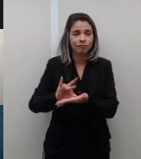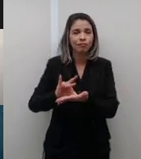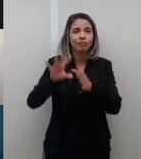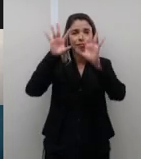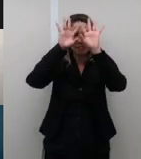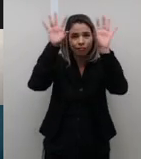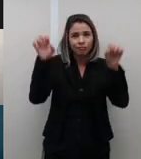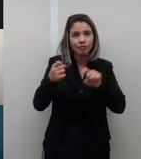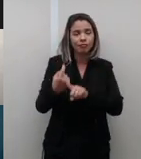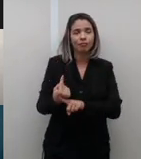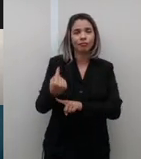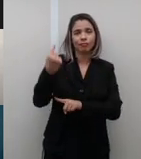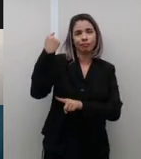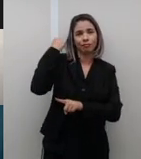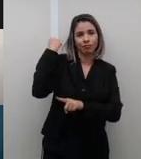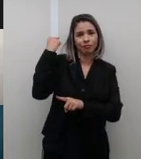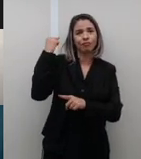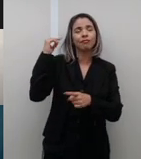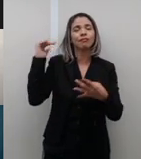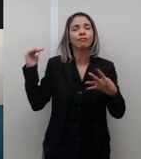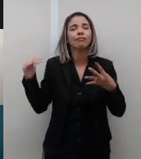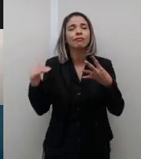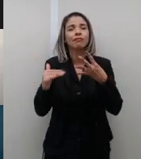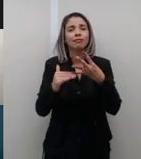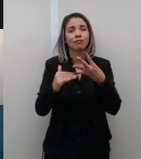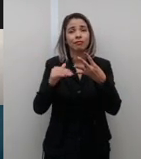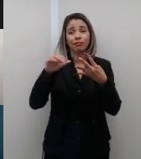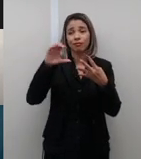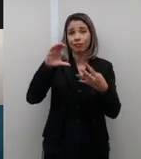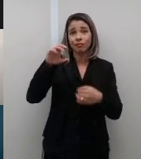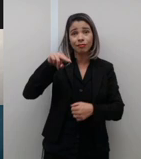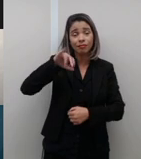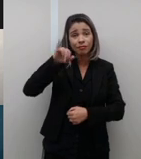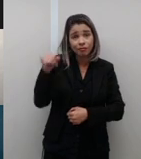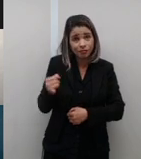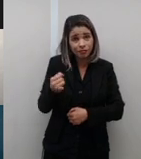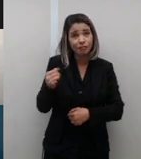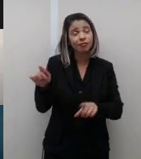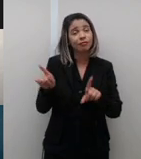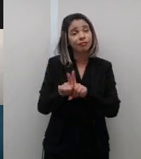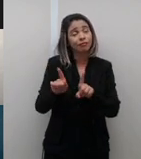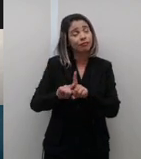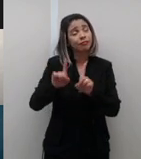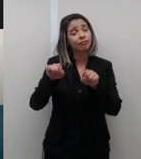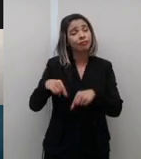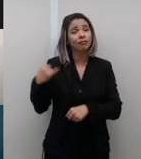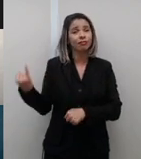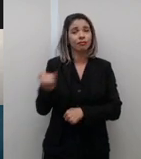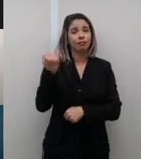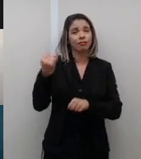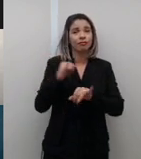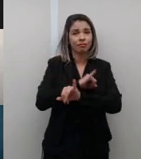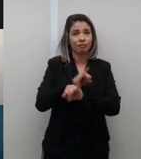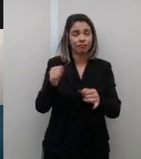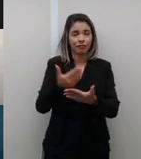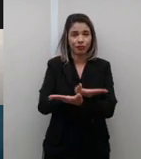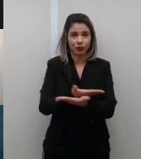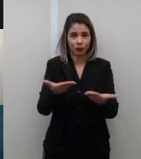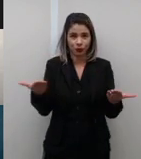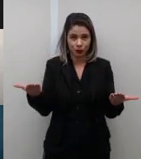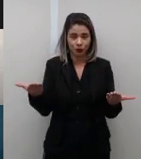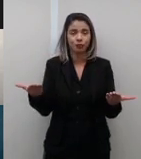há fatos ocorridos no CNJ que são importantes que a gente traga aqui para